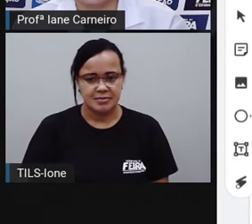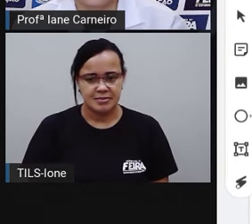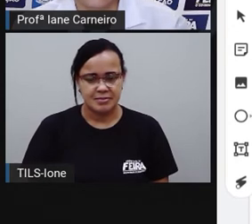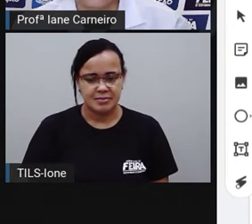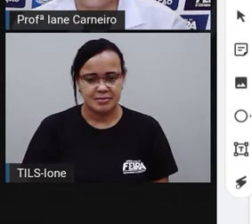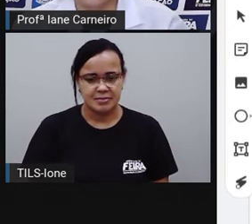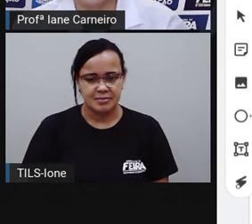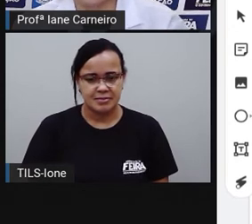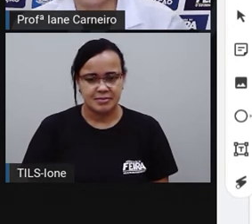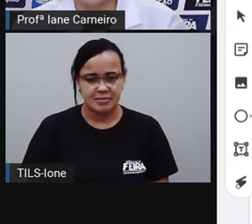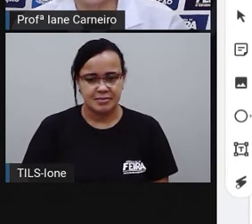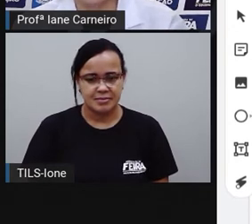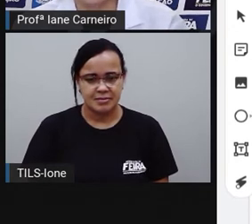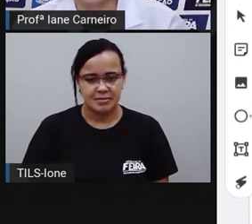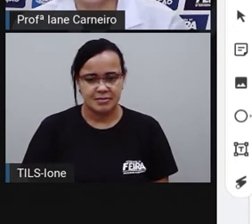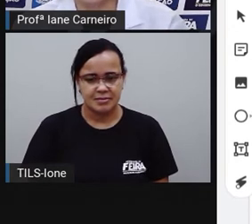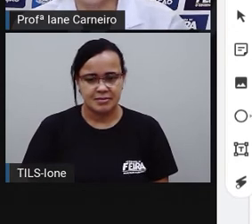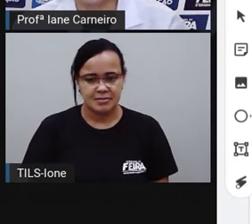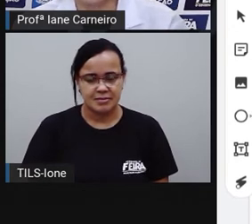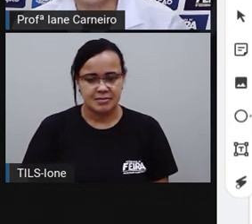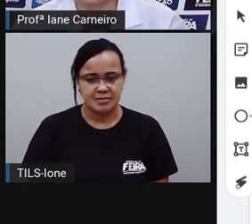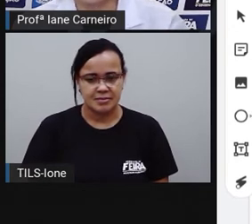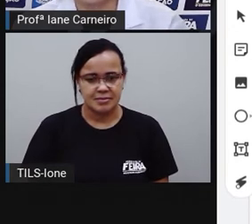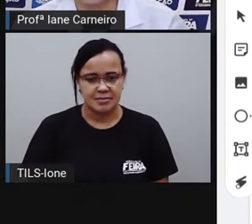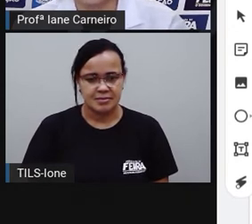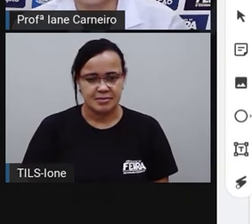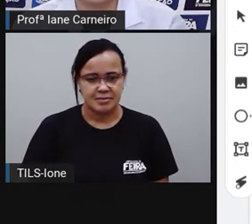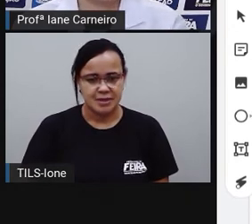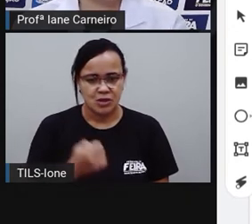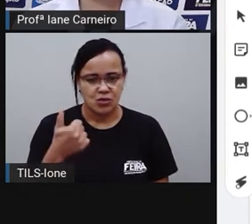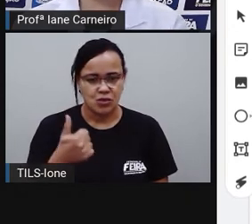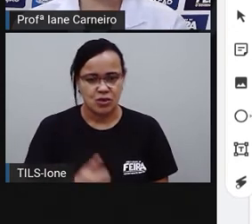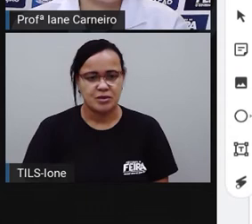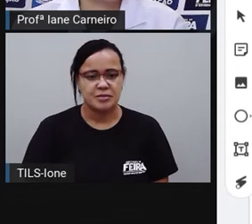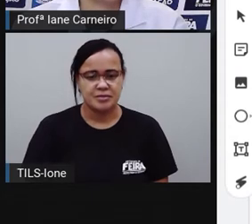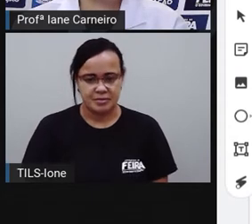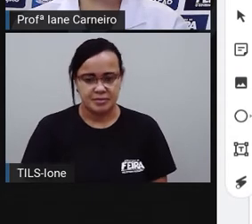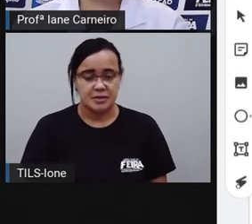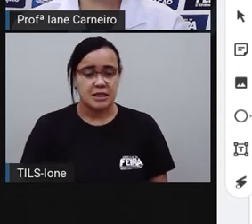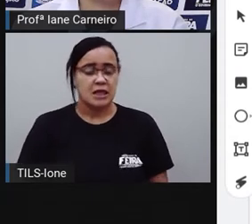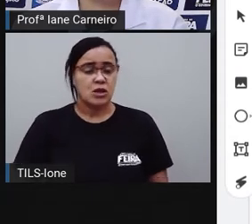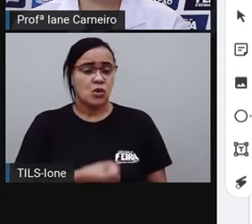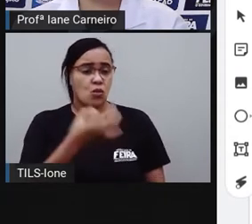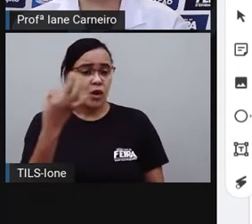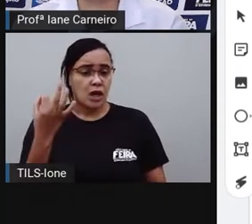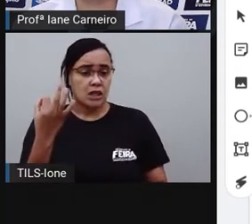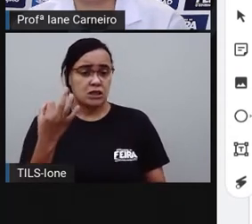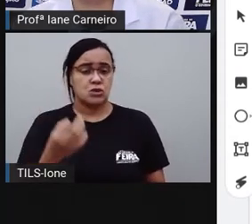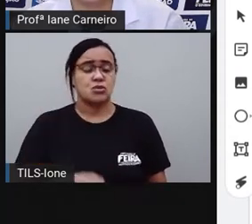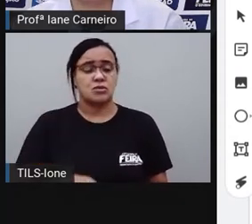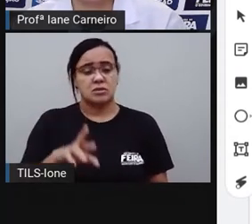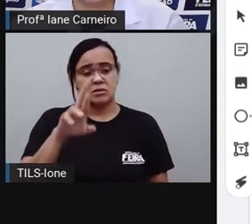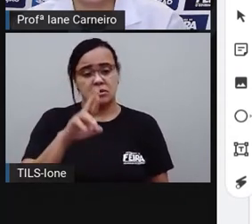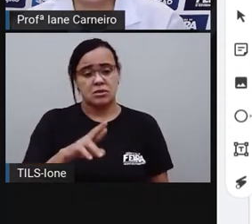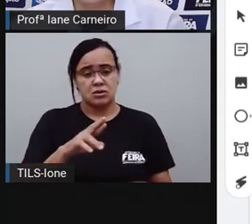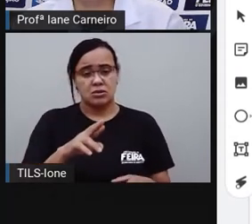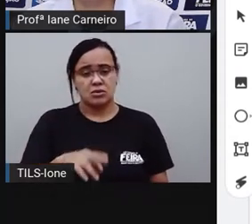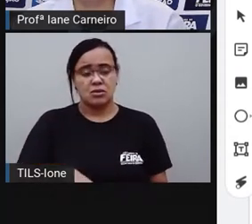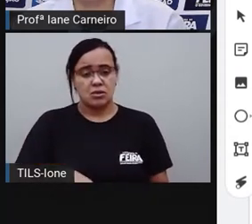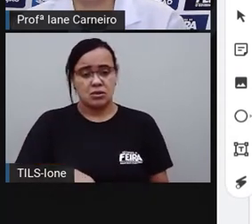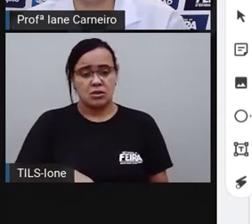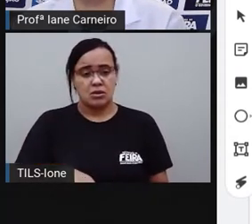Opa, a Pro passou ali em cima do verde, não foi? Vamos contar quantos quadrados,